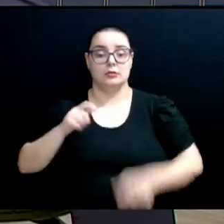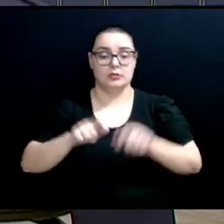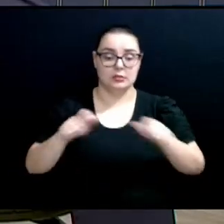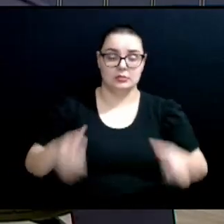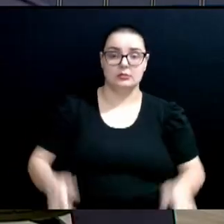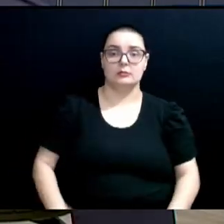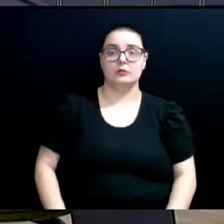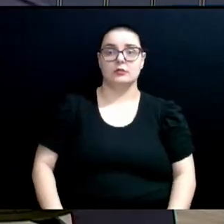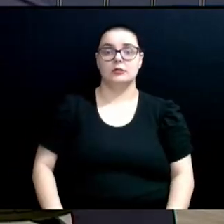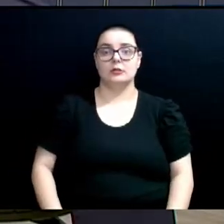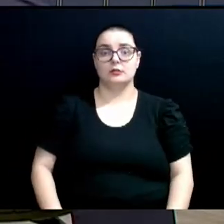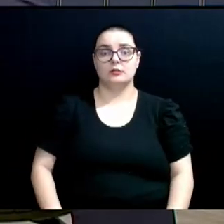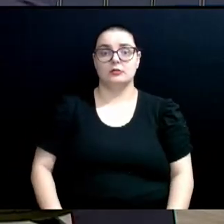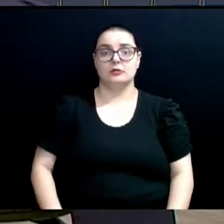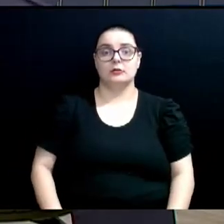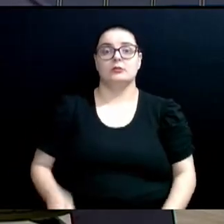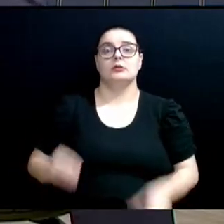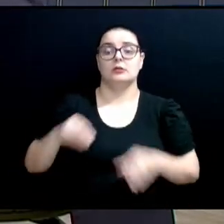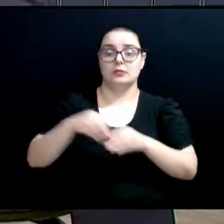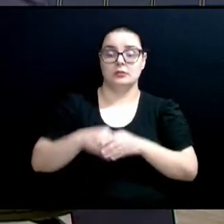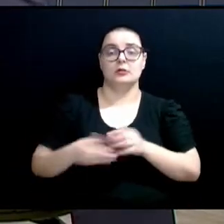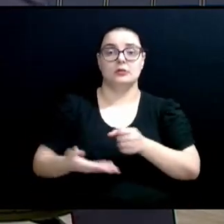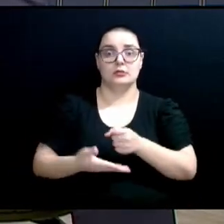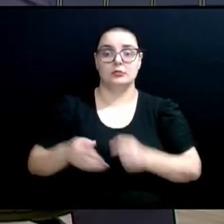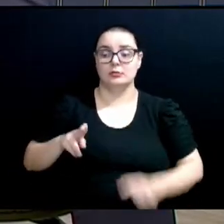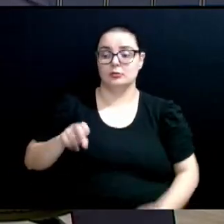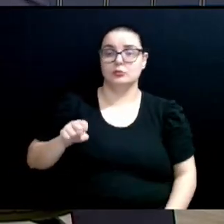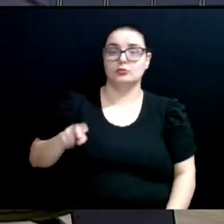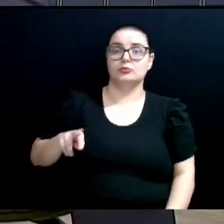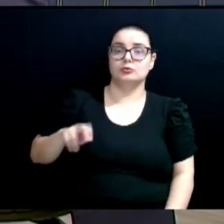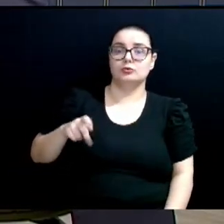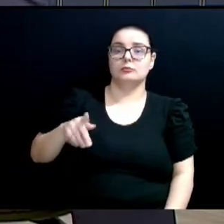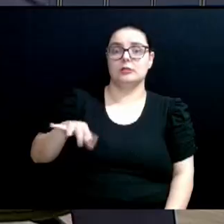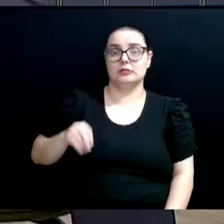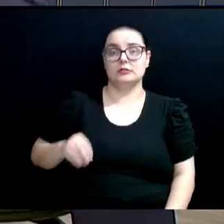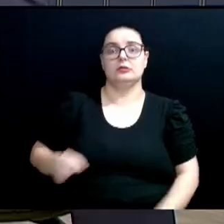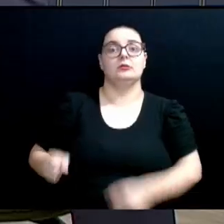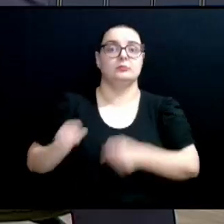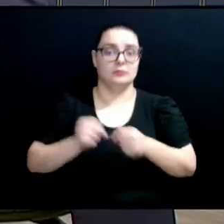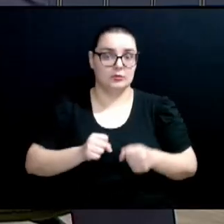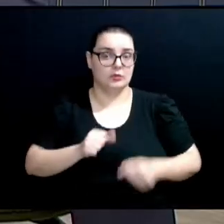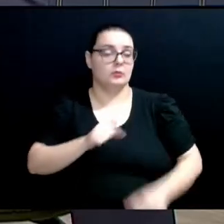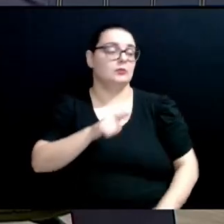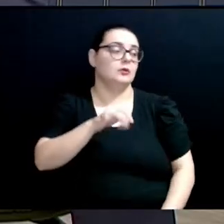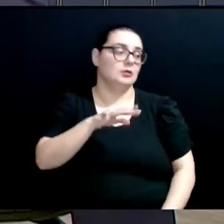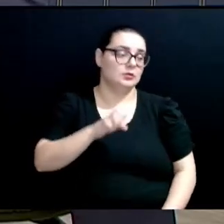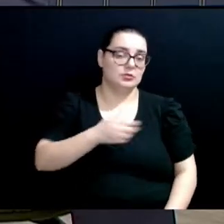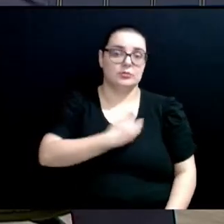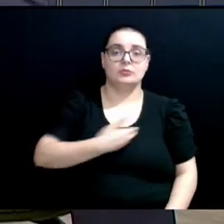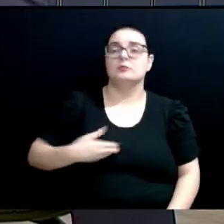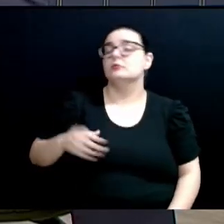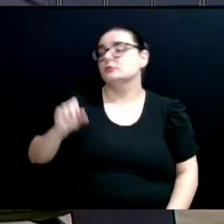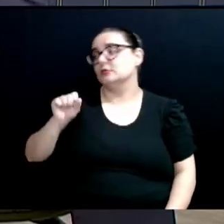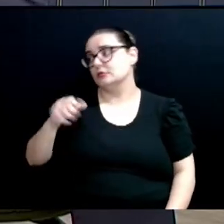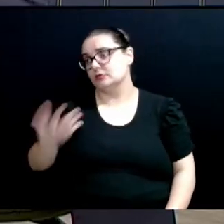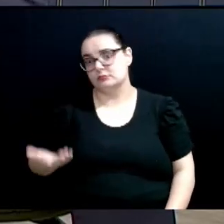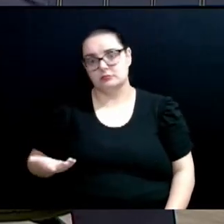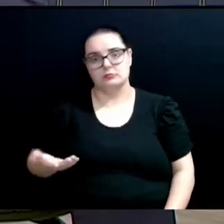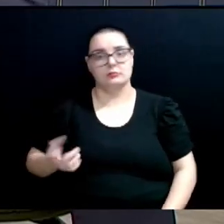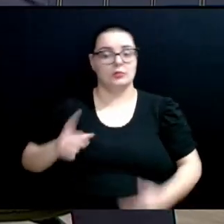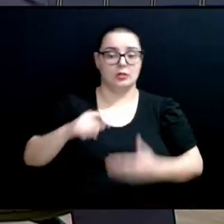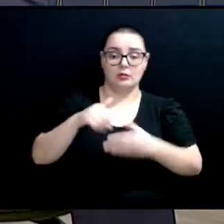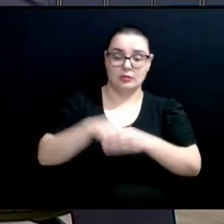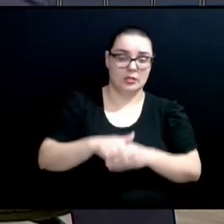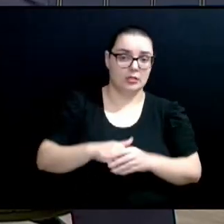está dentro daquele princípio da usurpação do poder, né? O agente público, sim, que seja ele eleito pela